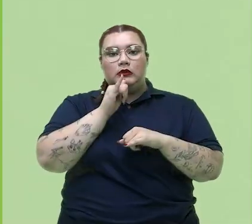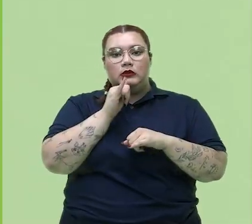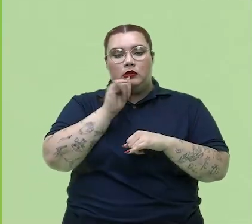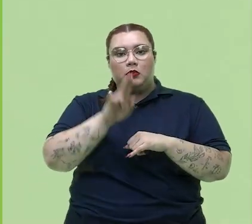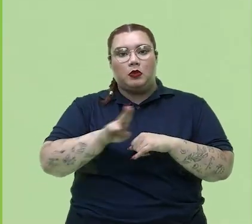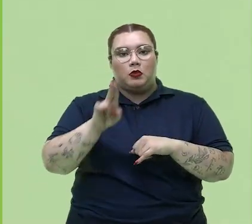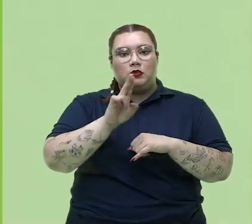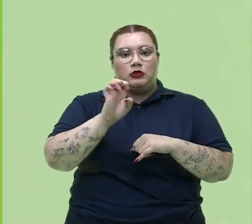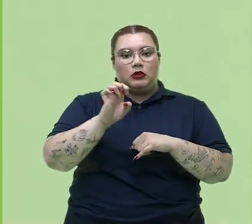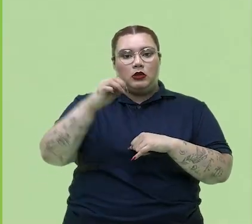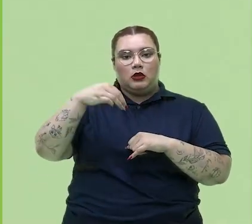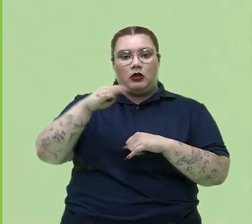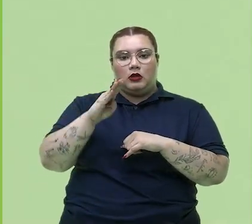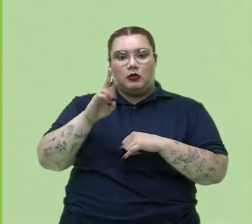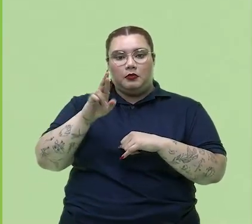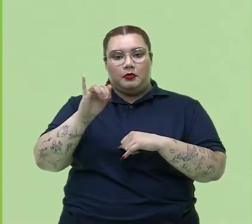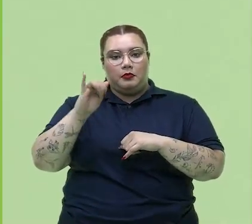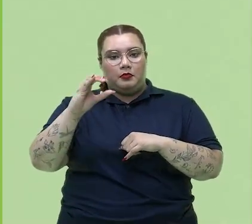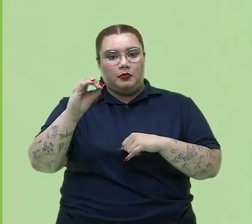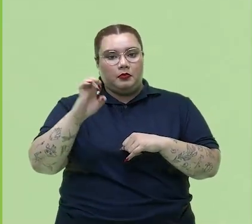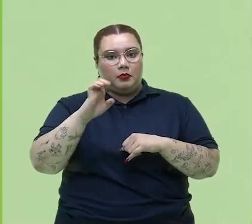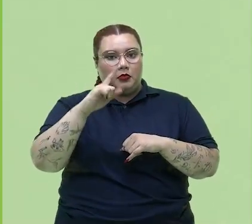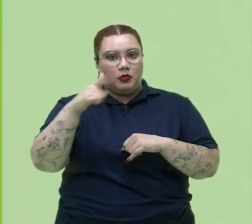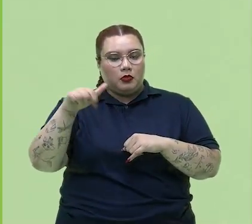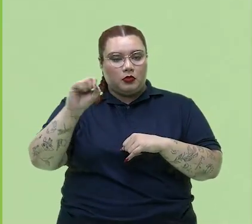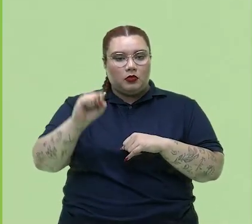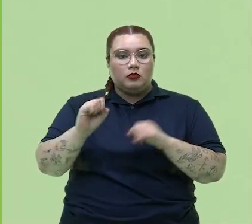exemplo, há a possibilidade de fazer